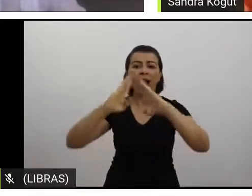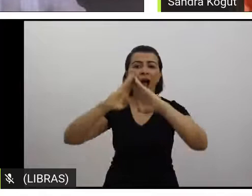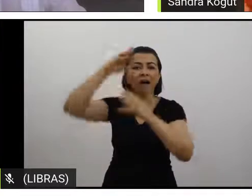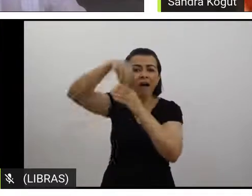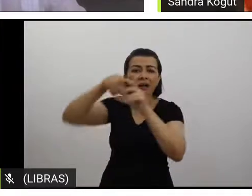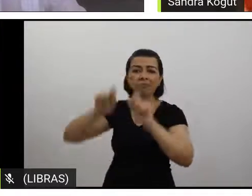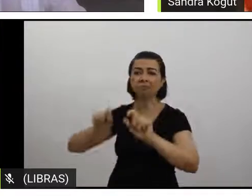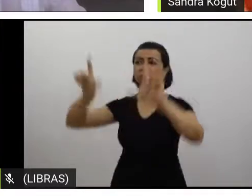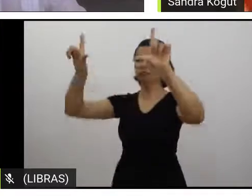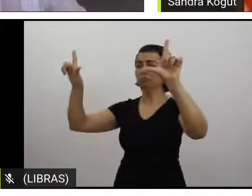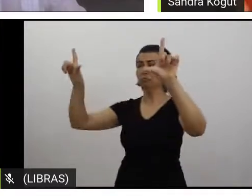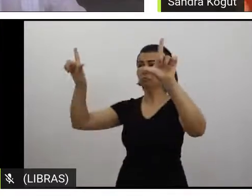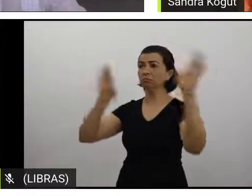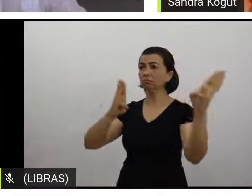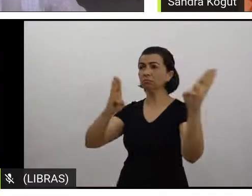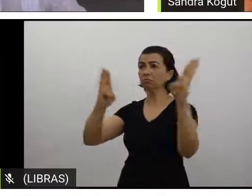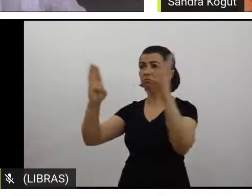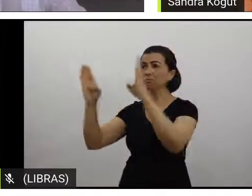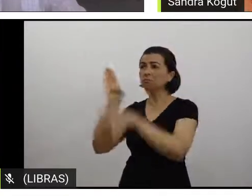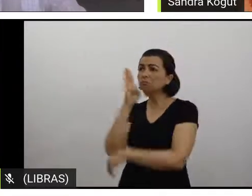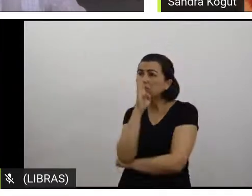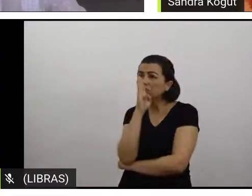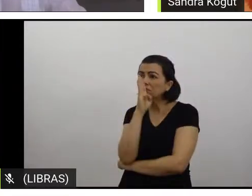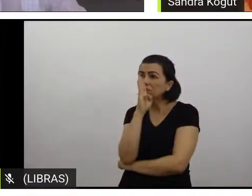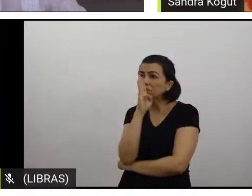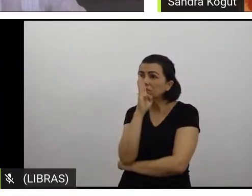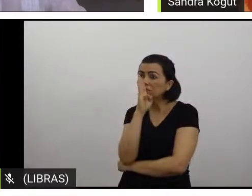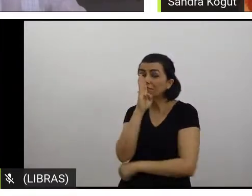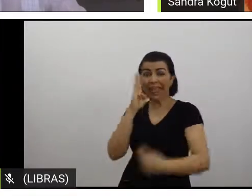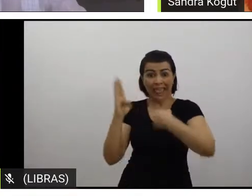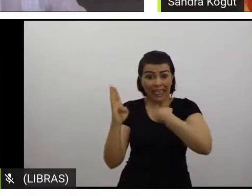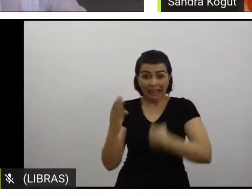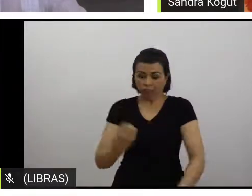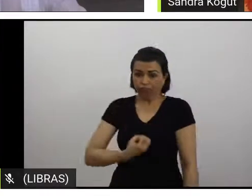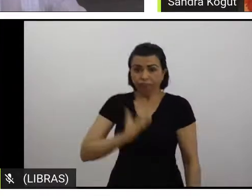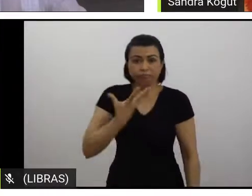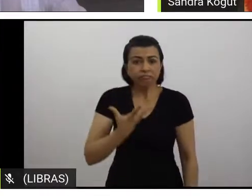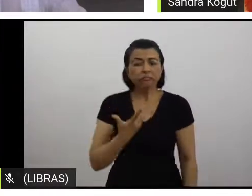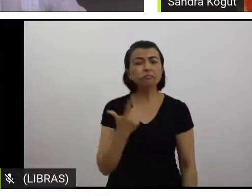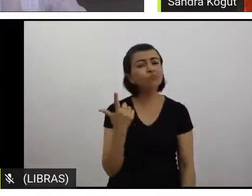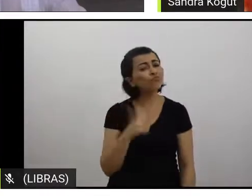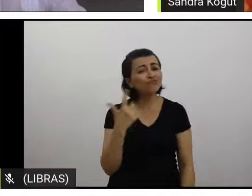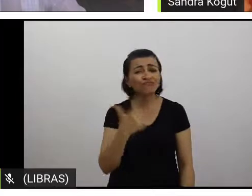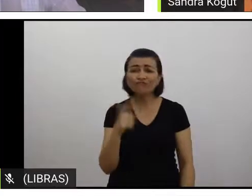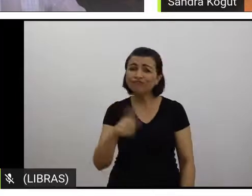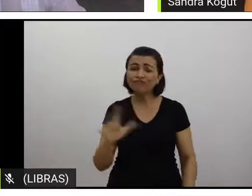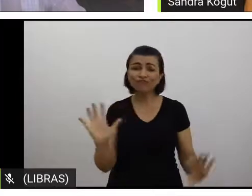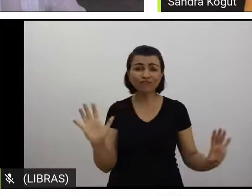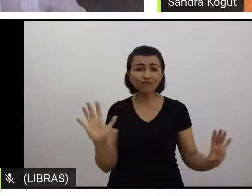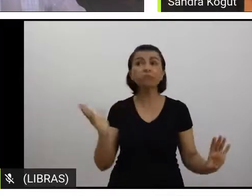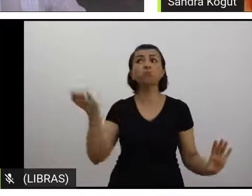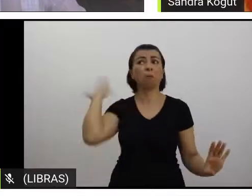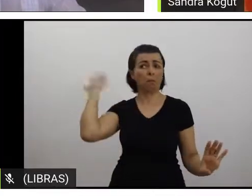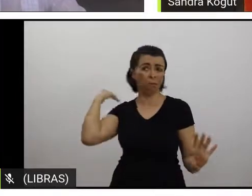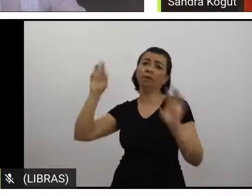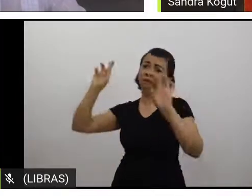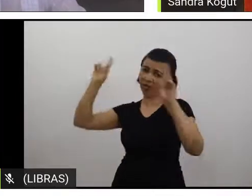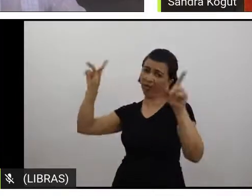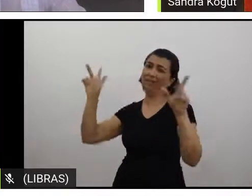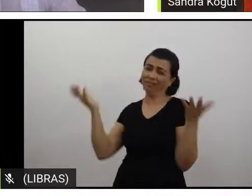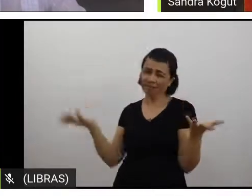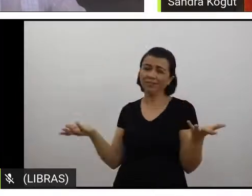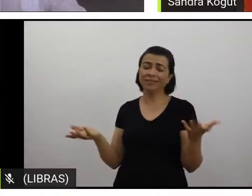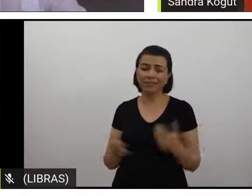a ideia de que você pode decidir quem você quer ser para a câmera e que aquilo está te oferecendo